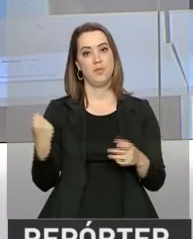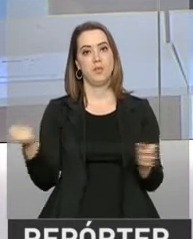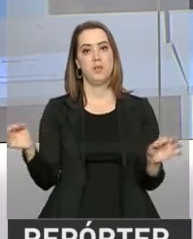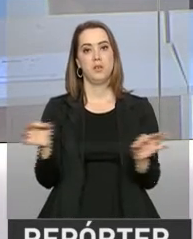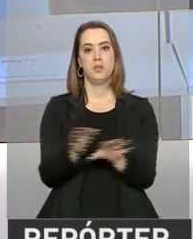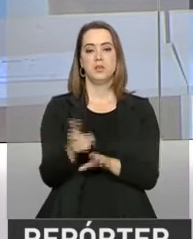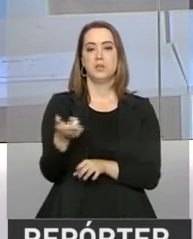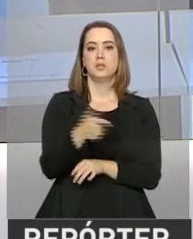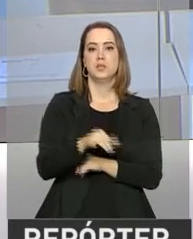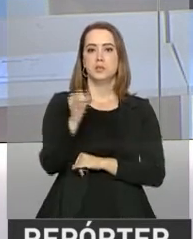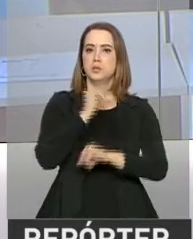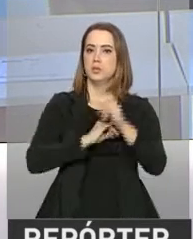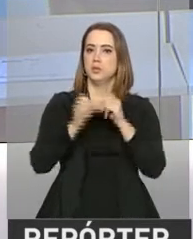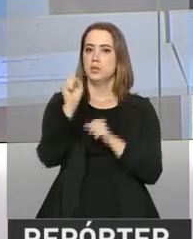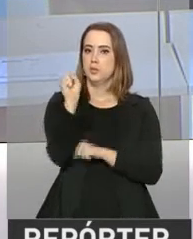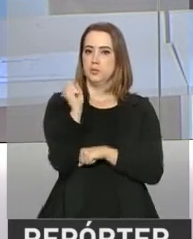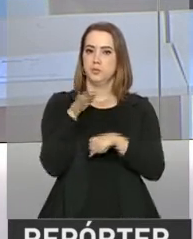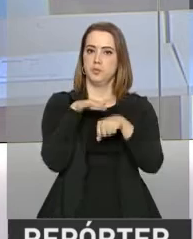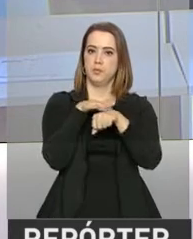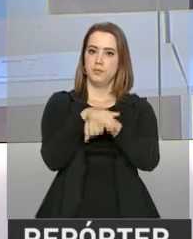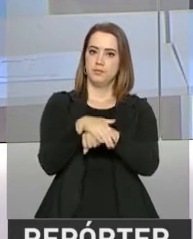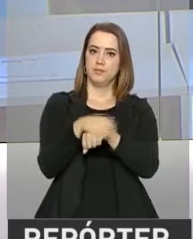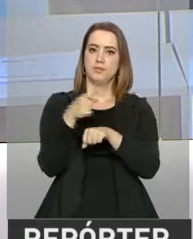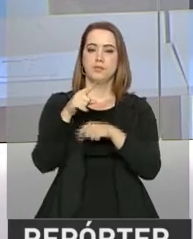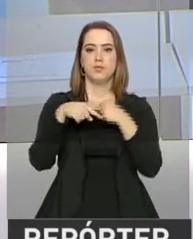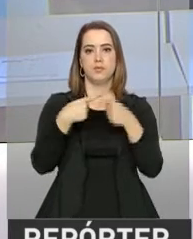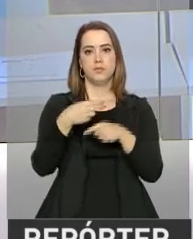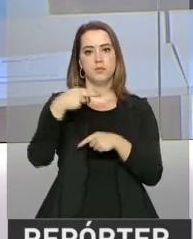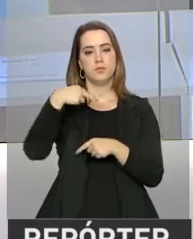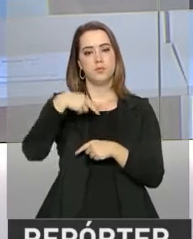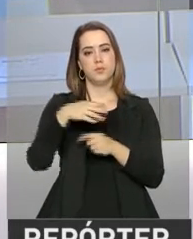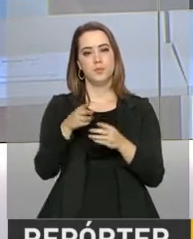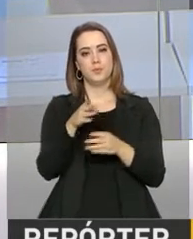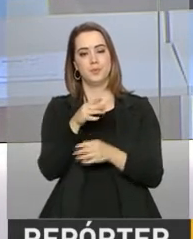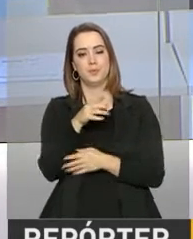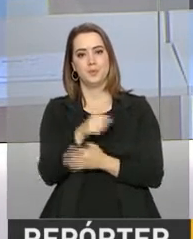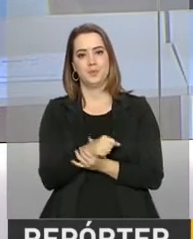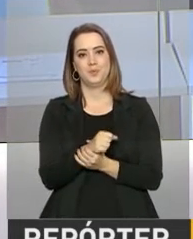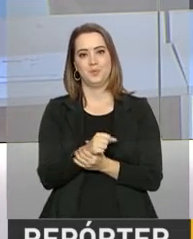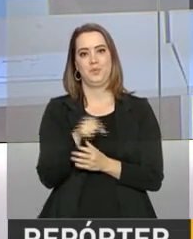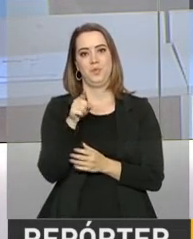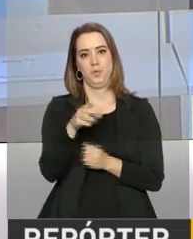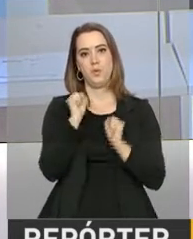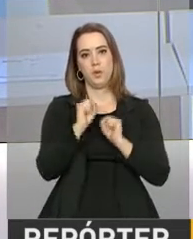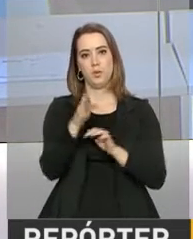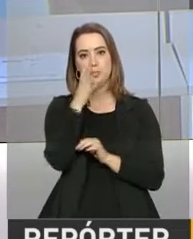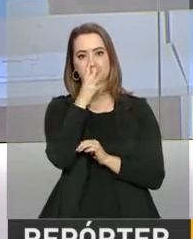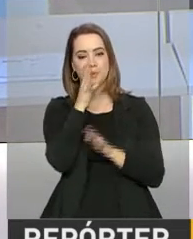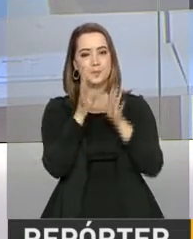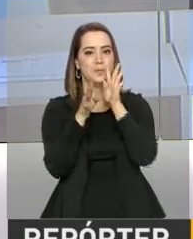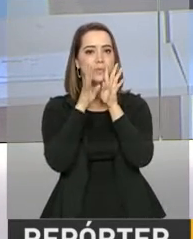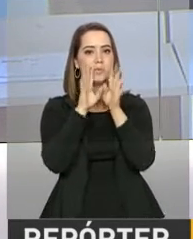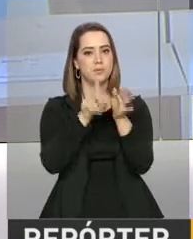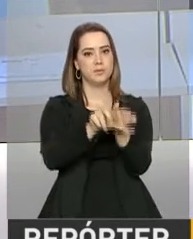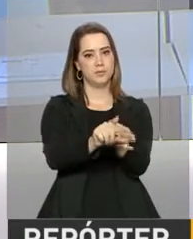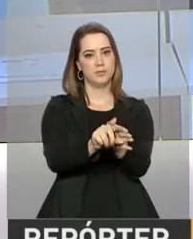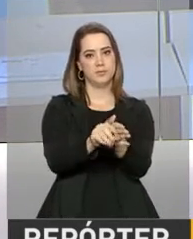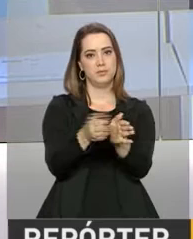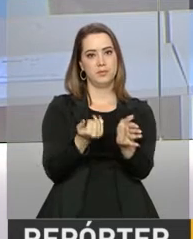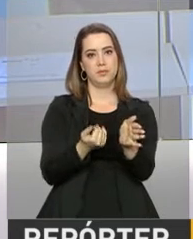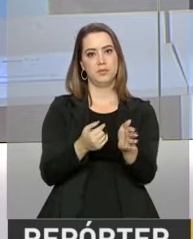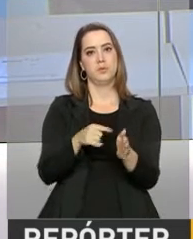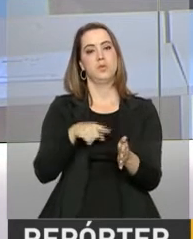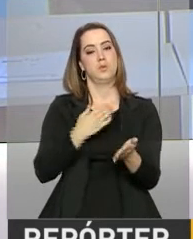outras informações ou às 8 da noite no nosso próximo Boletim de Notícias. Você pode acompanhar também as novidades em nossas redes